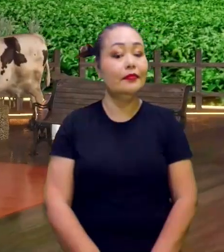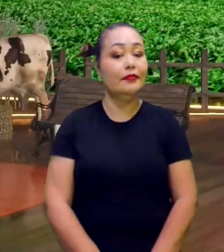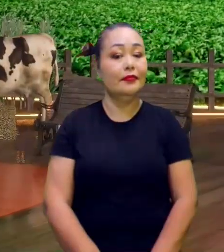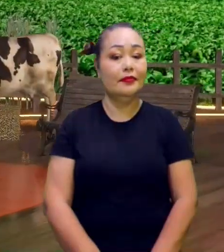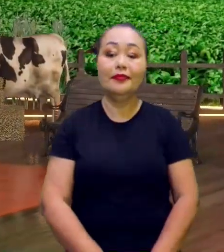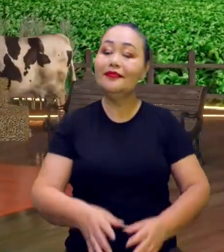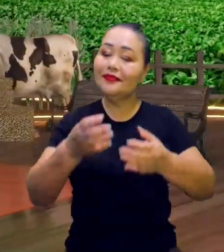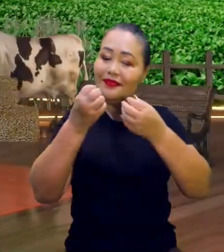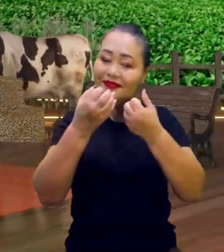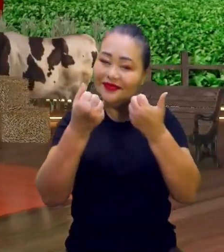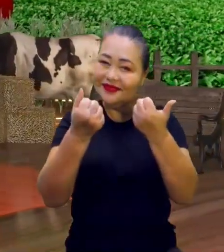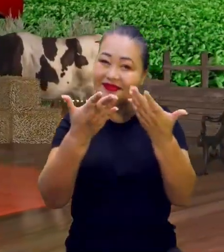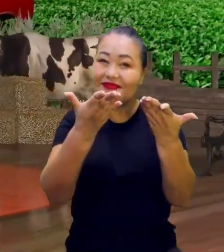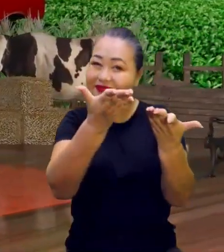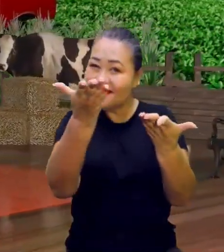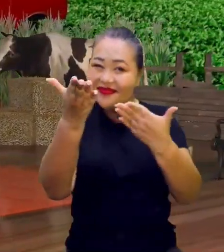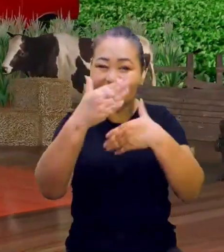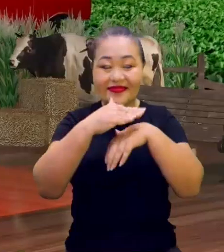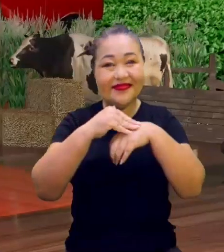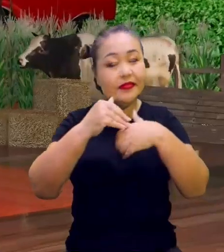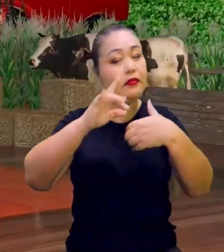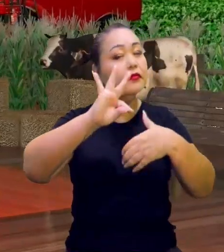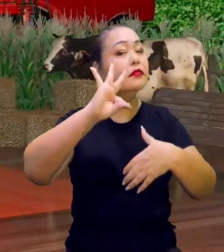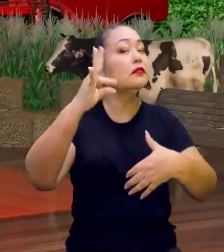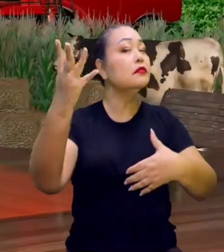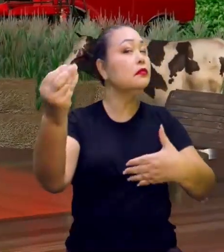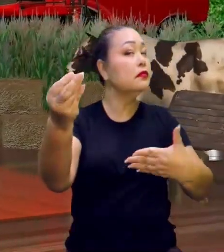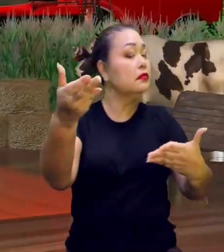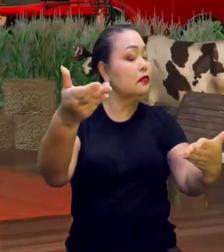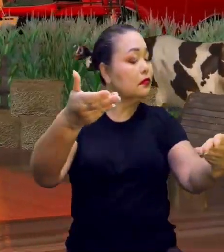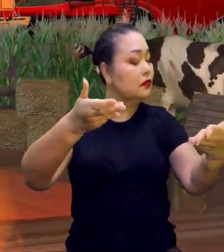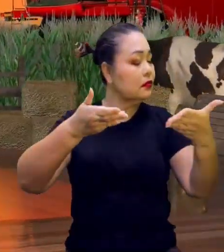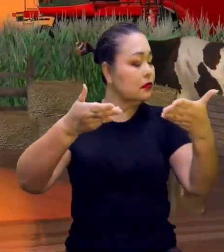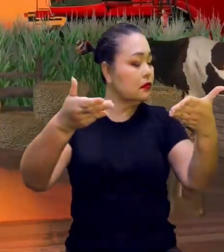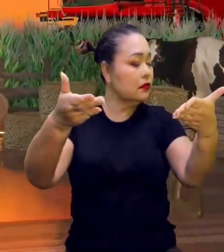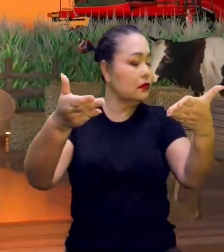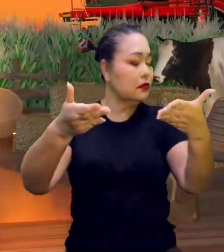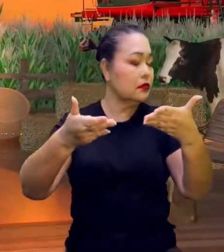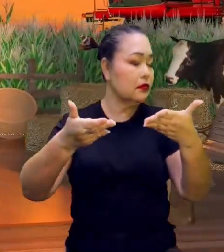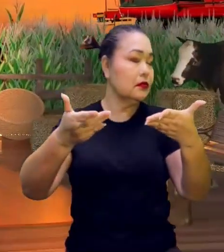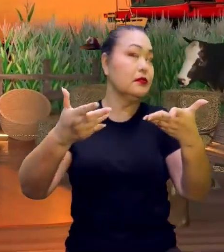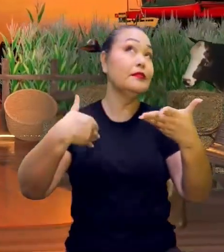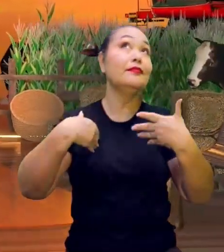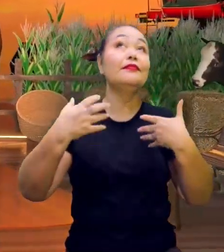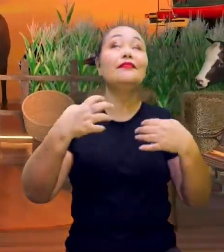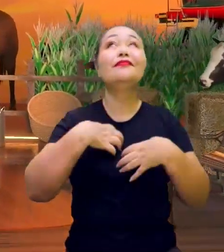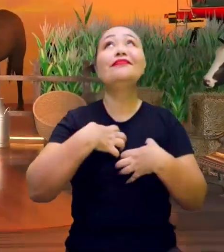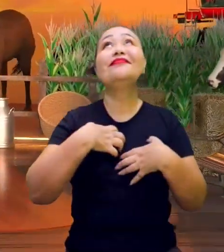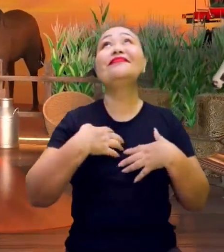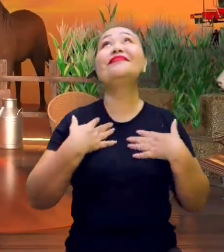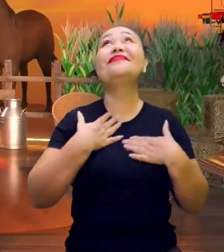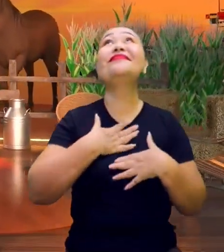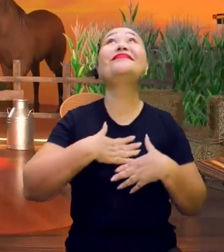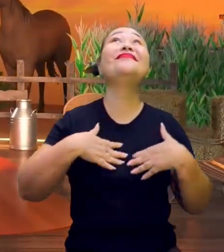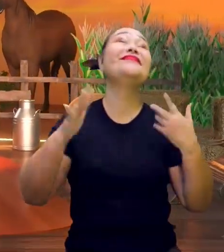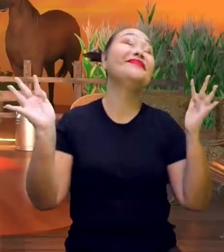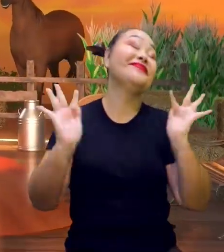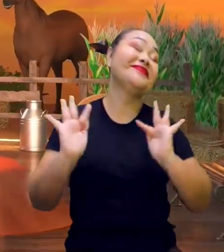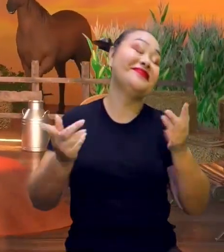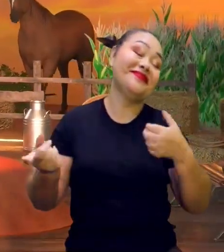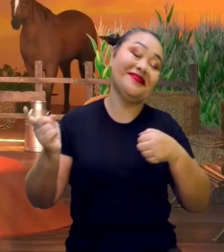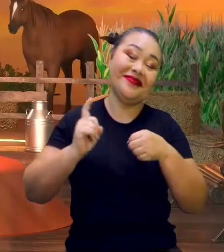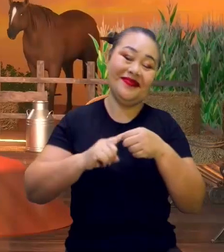Muito bem, meus queridos, sejam todos bem-vindos. Eu estou muito feliz por estar de volta aqui